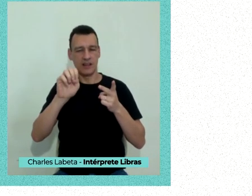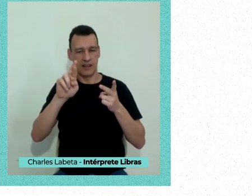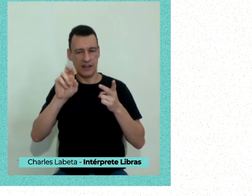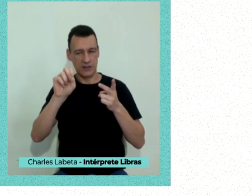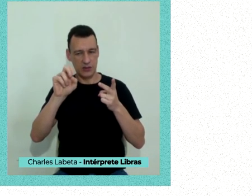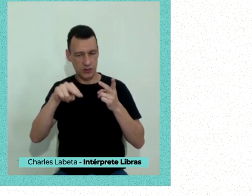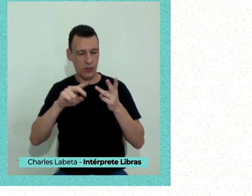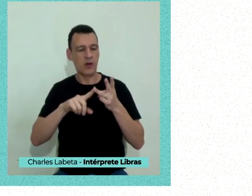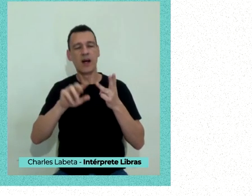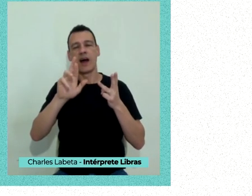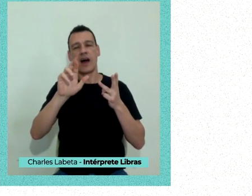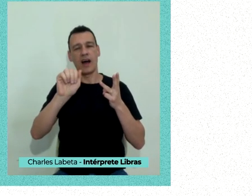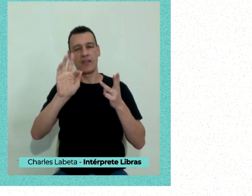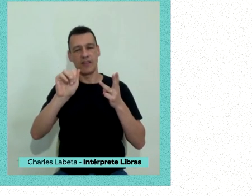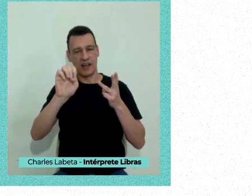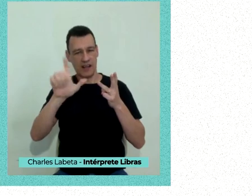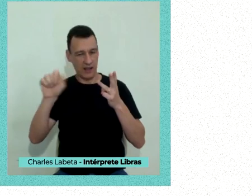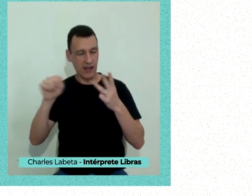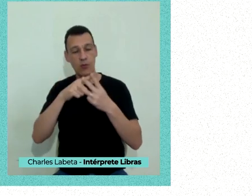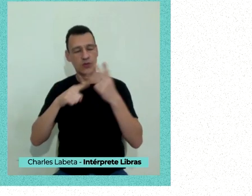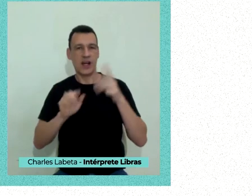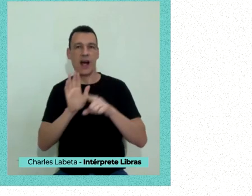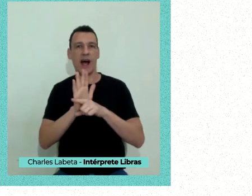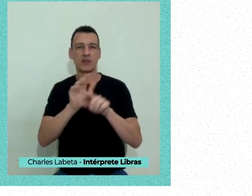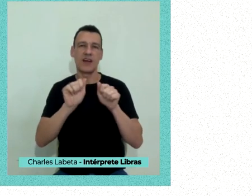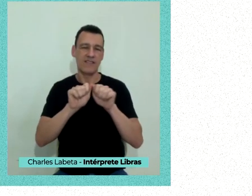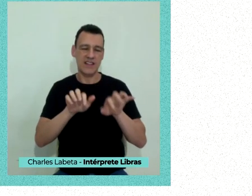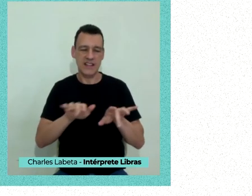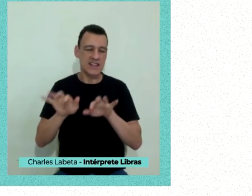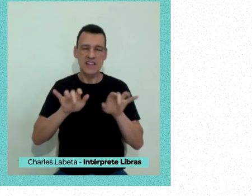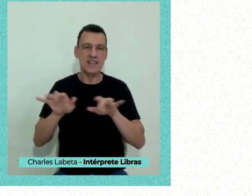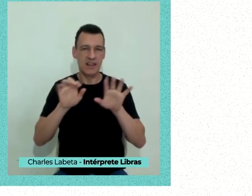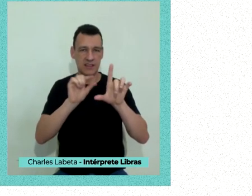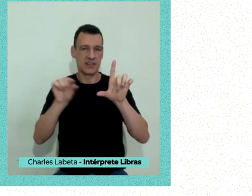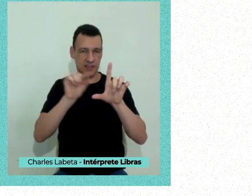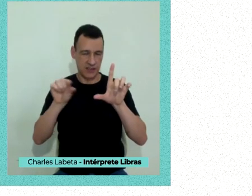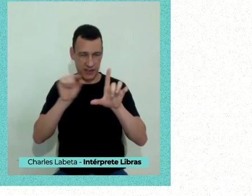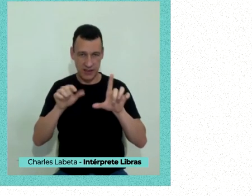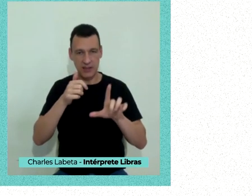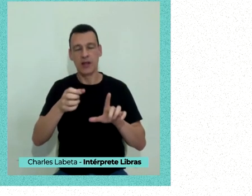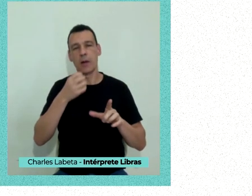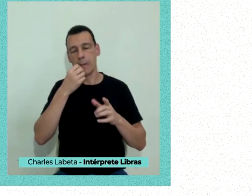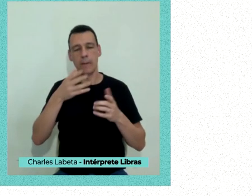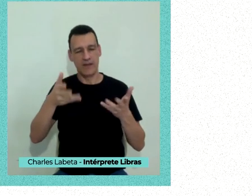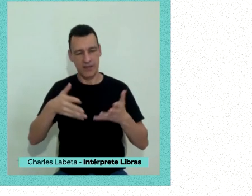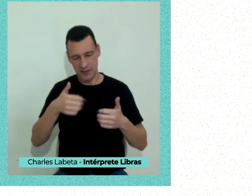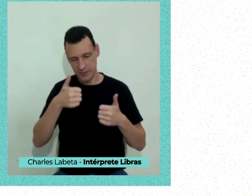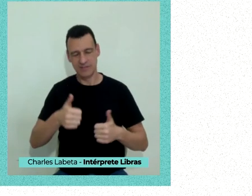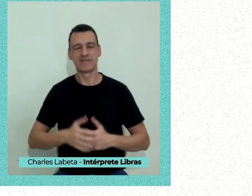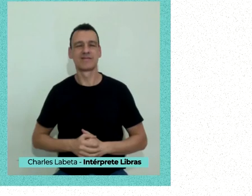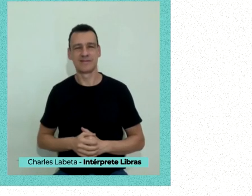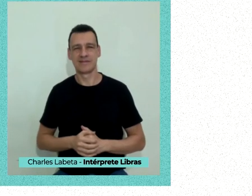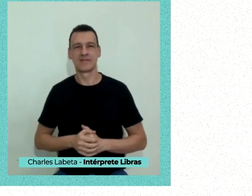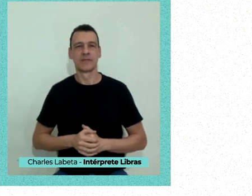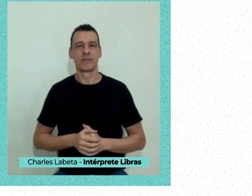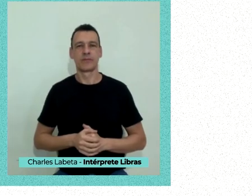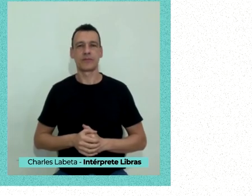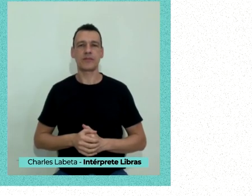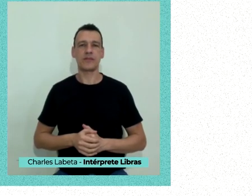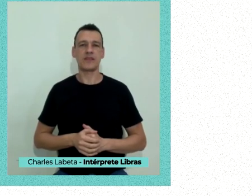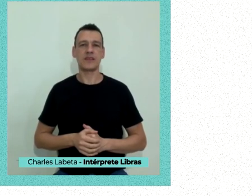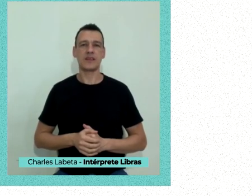Rafaela Benita. Muito obrigada pela parceria, bem-vindas, bem-vindo. Bom, e nós vamos